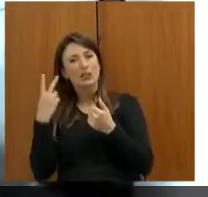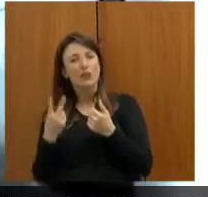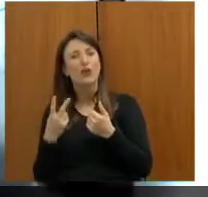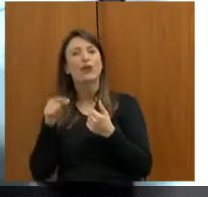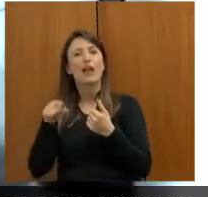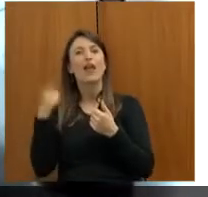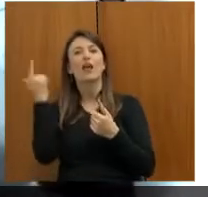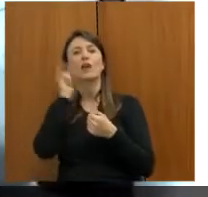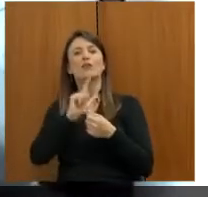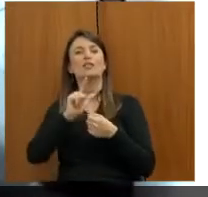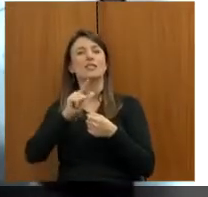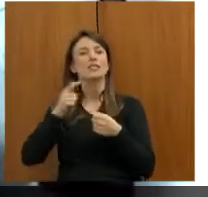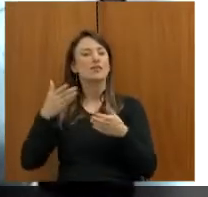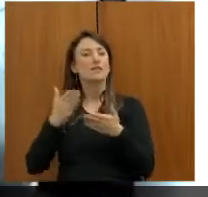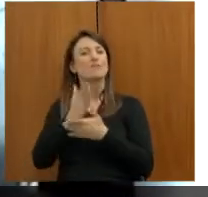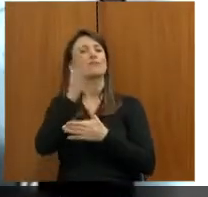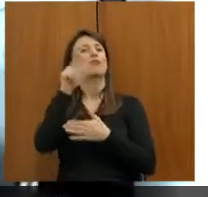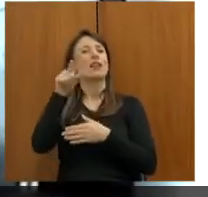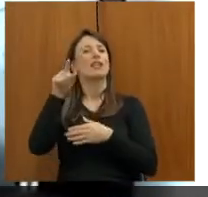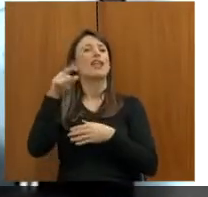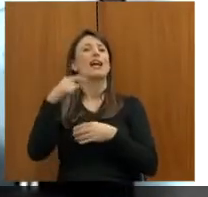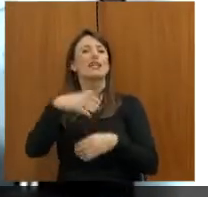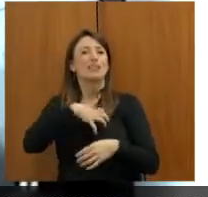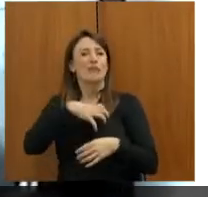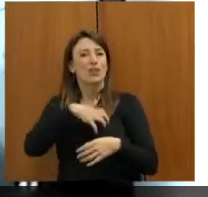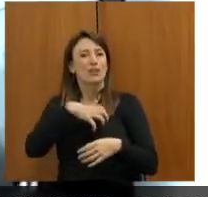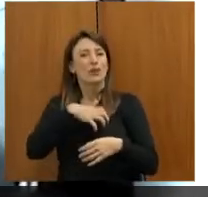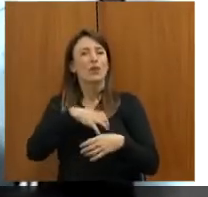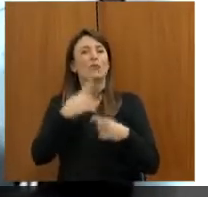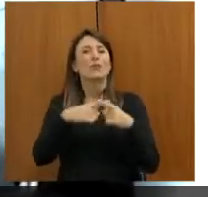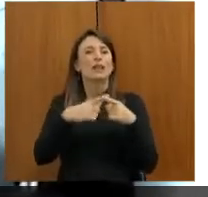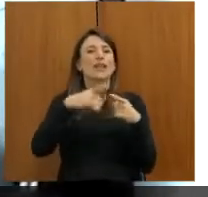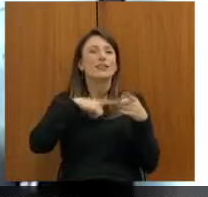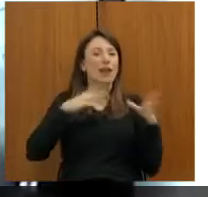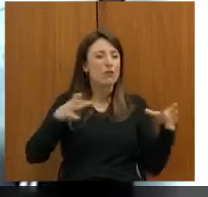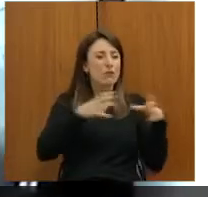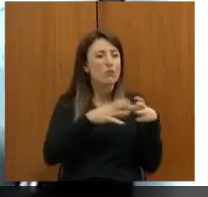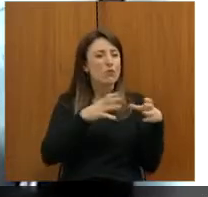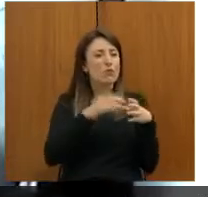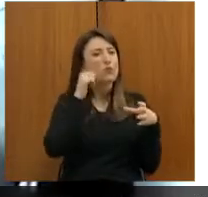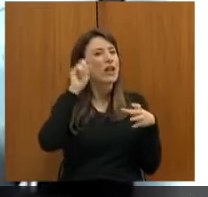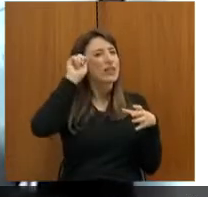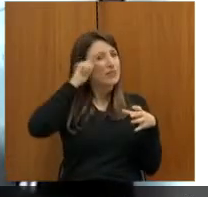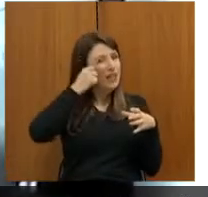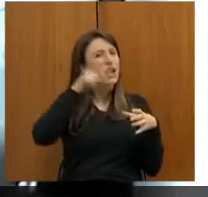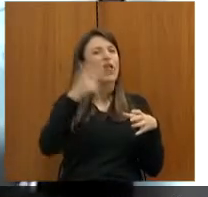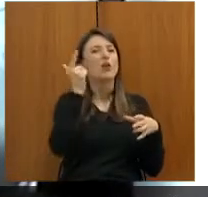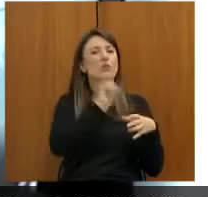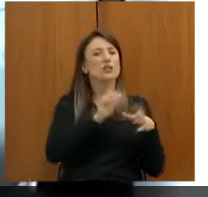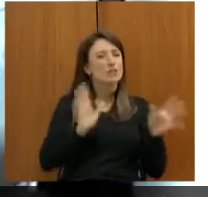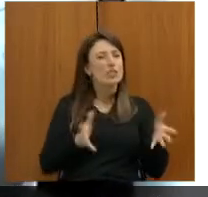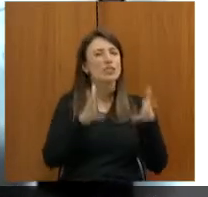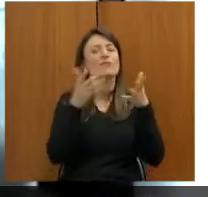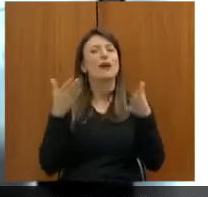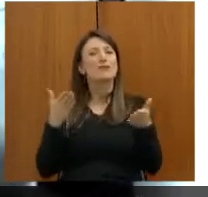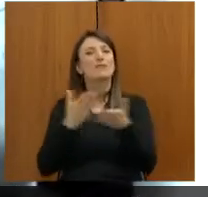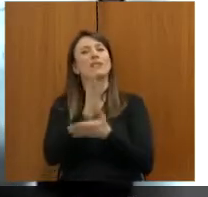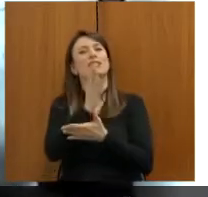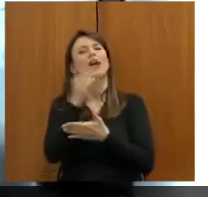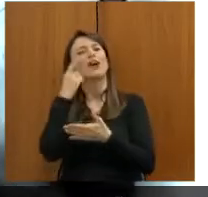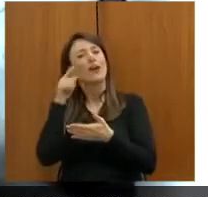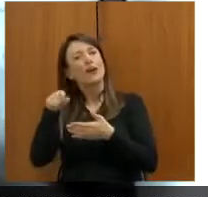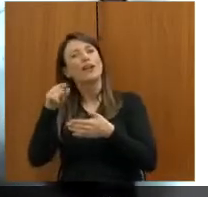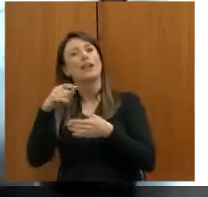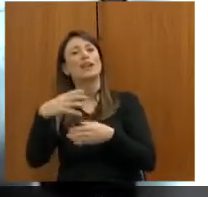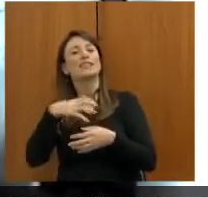negras né ocupando esse espaço de poder dentro dentro de Salvador né uma capital e